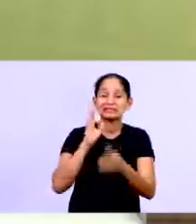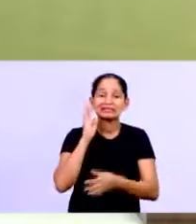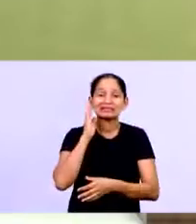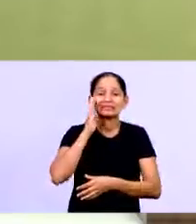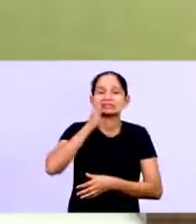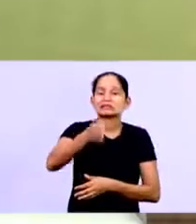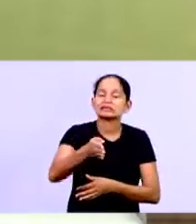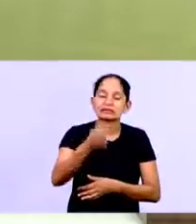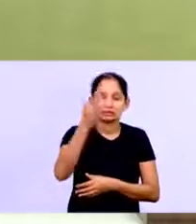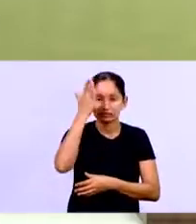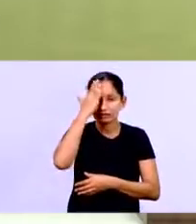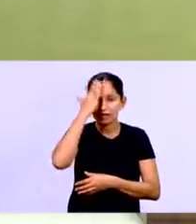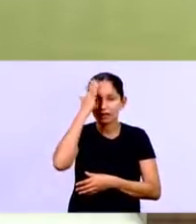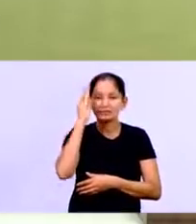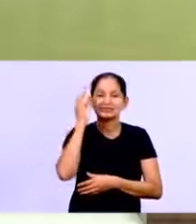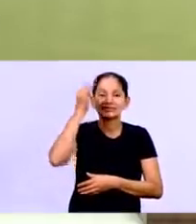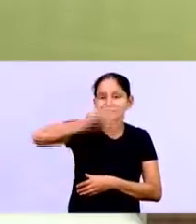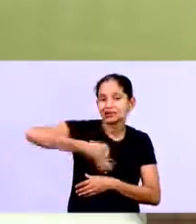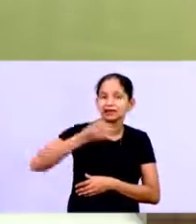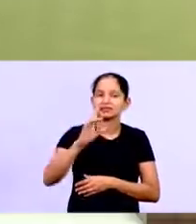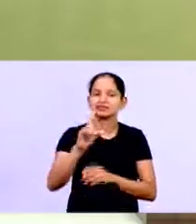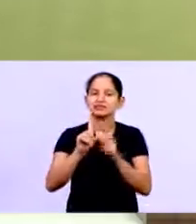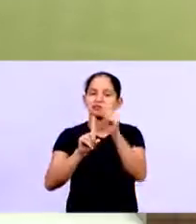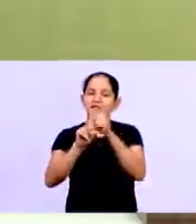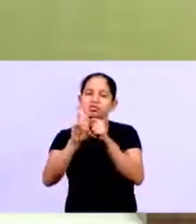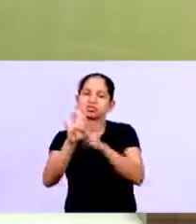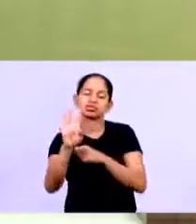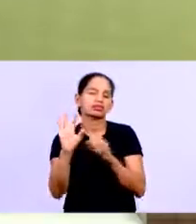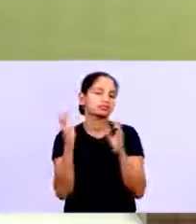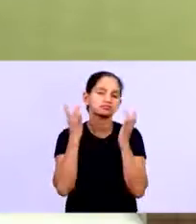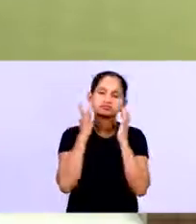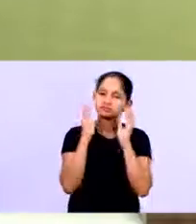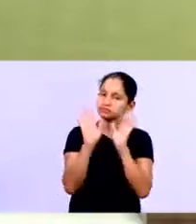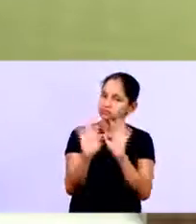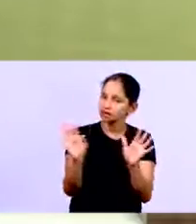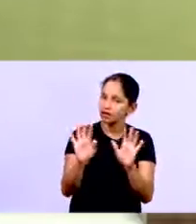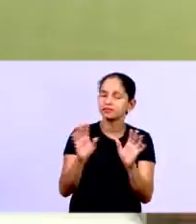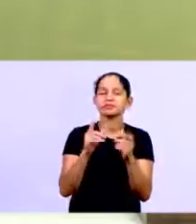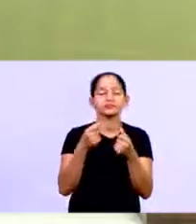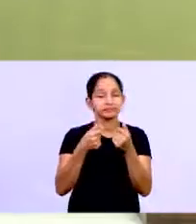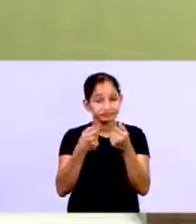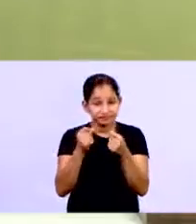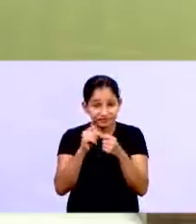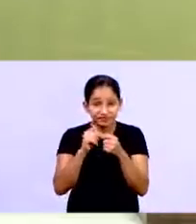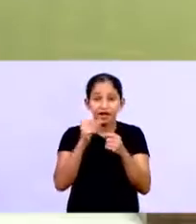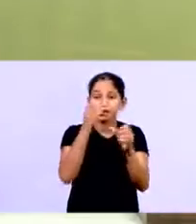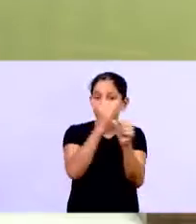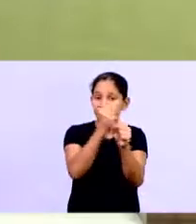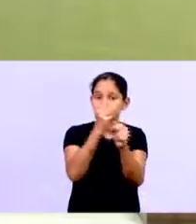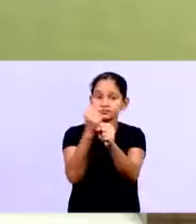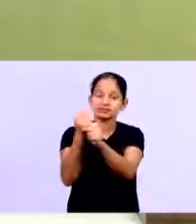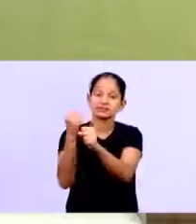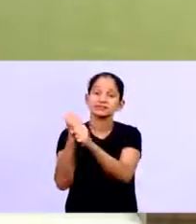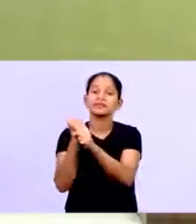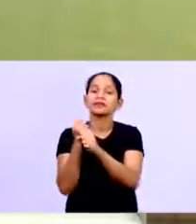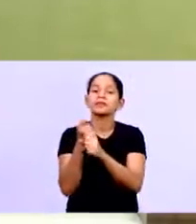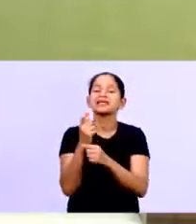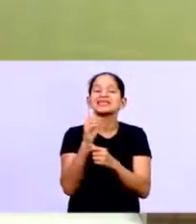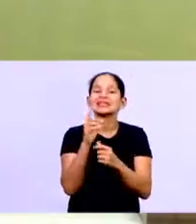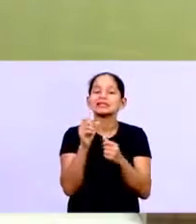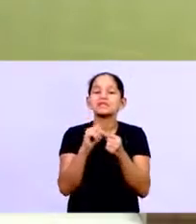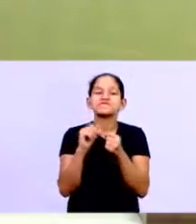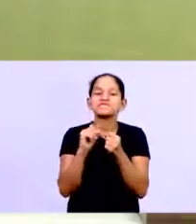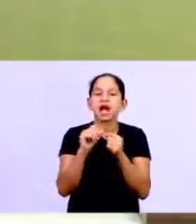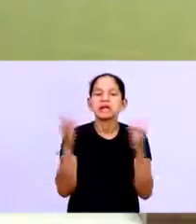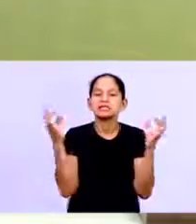porque você vai ter que fazer para cada mês, você vai ter que calcular manualmente como seria o pagamento. Mas ele não taxa o valor